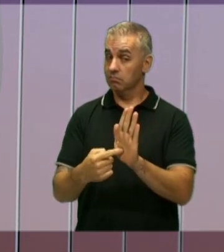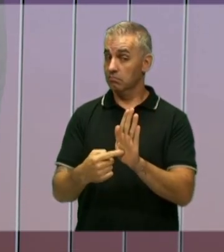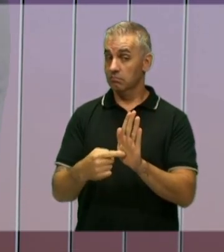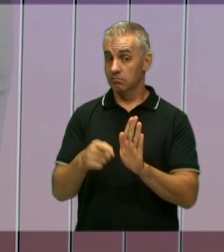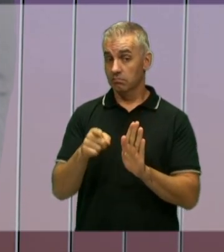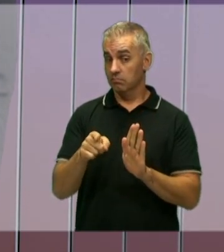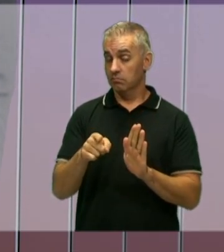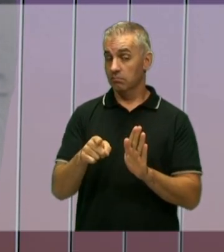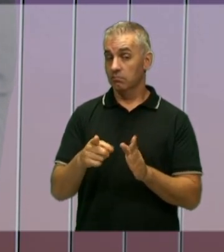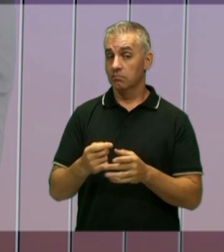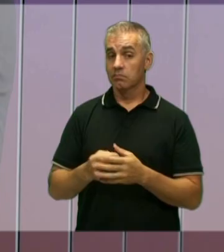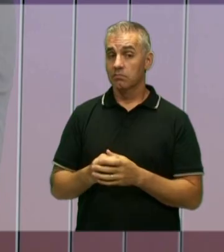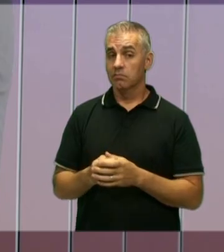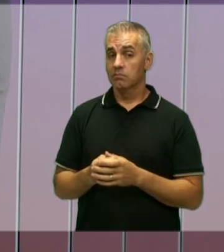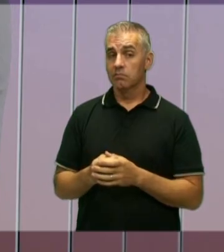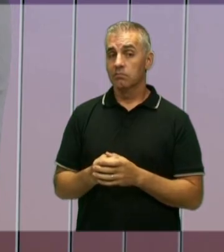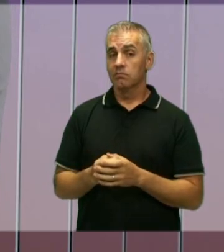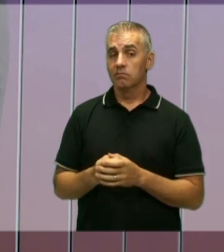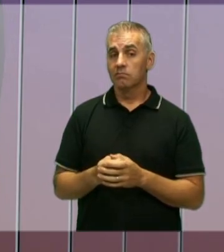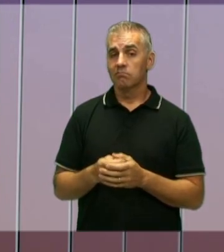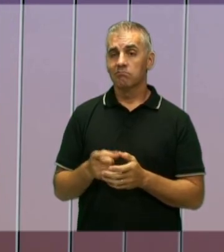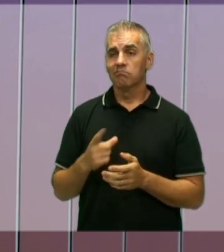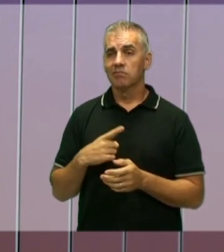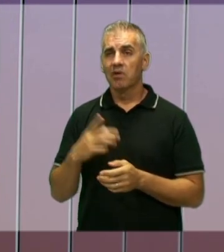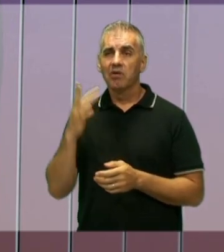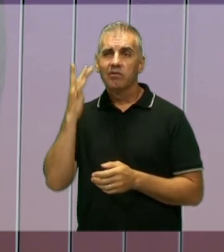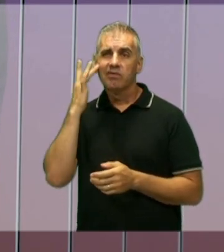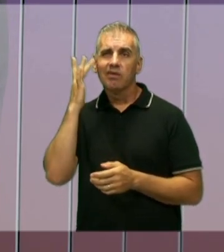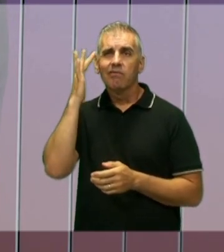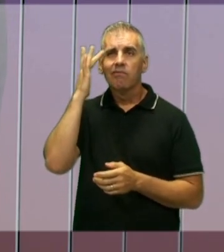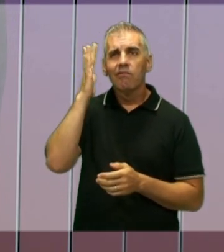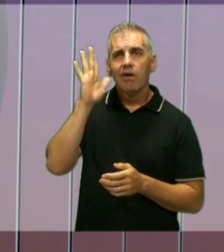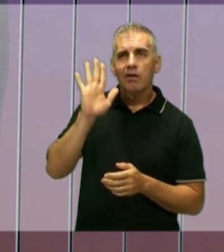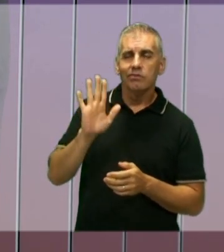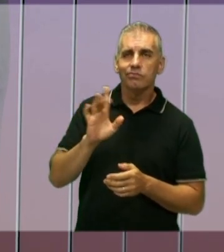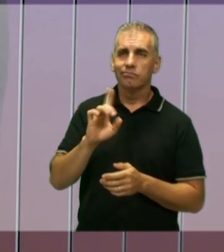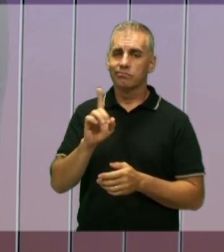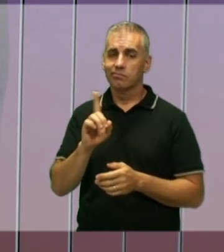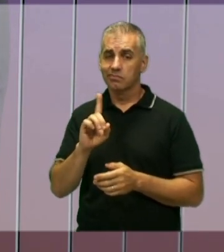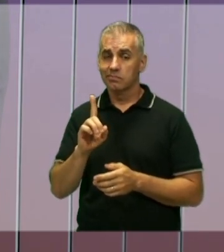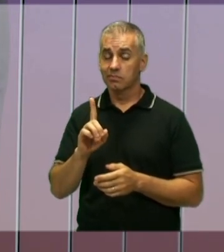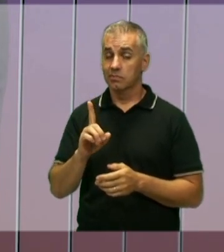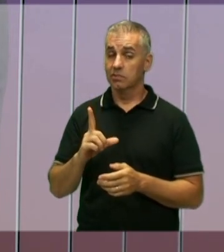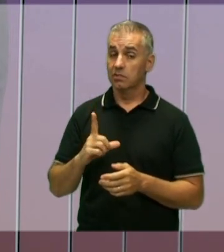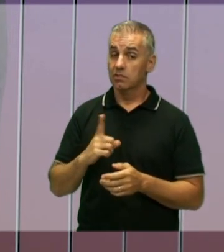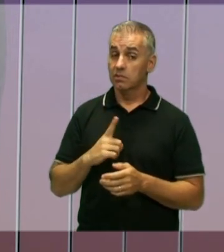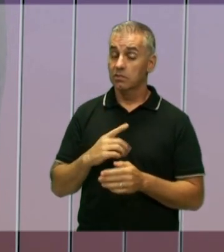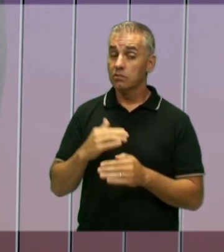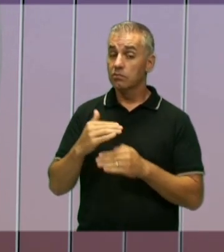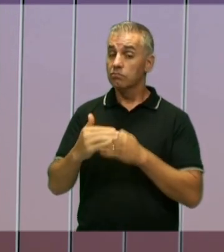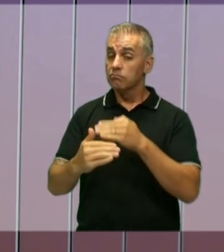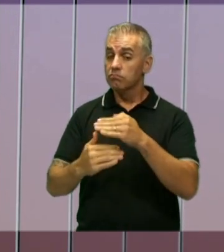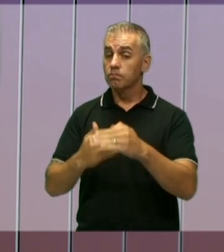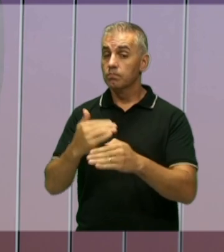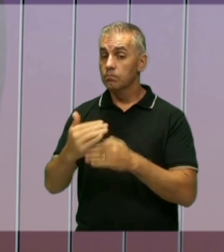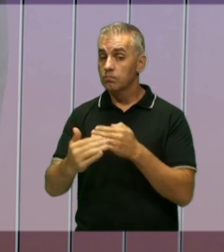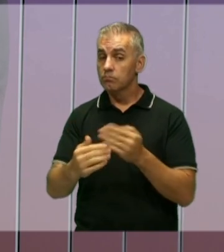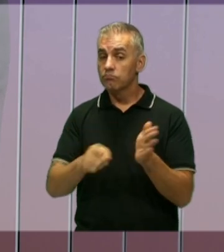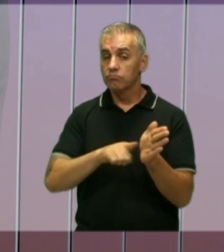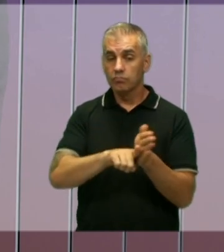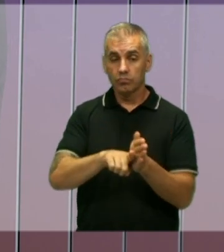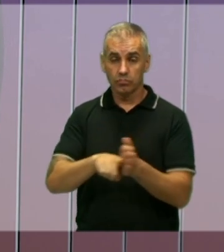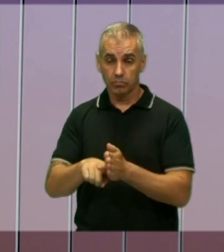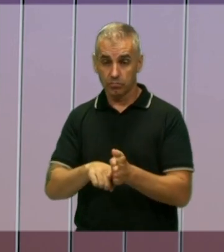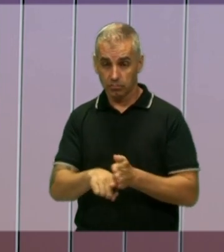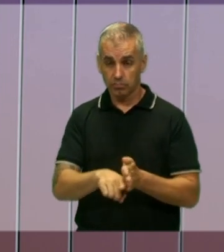aqui uma previsão, né? Isso aqui é apenas, e eu costumo falar isso, são sucessões de fatos, né?